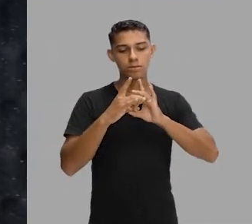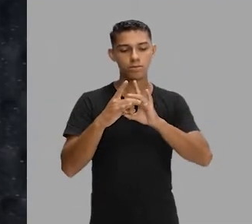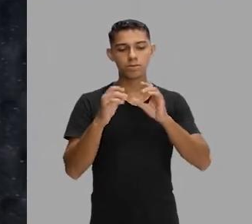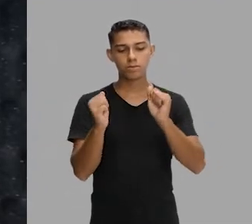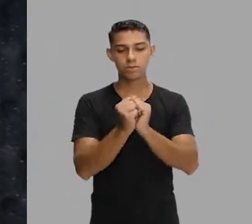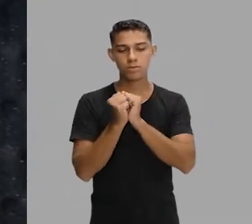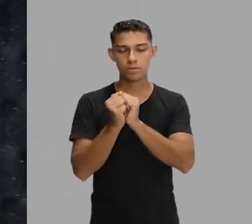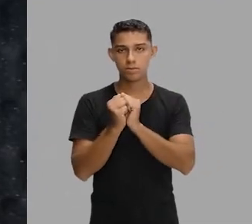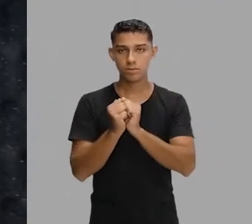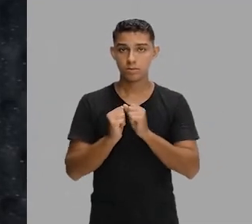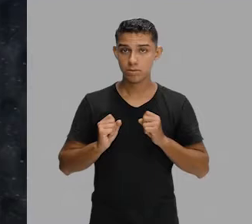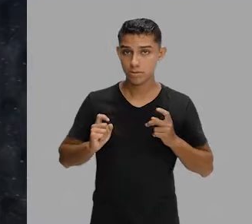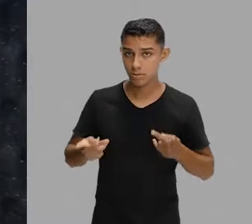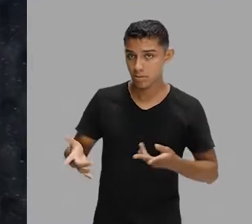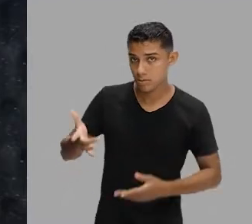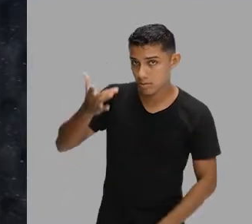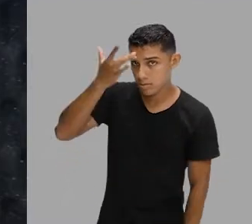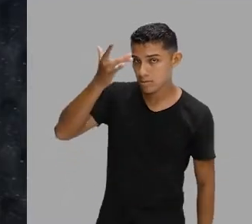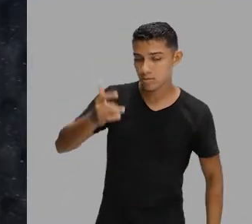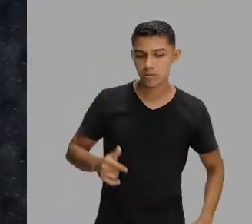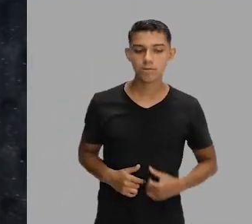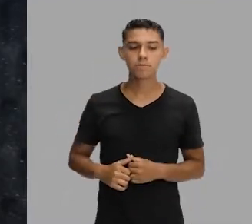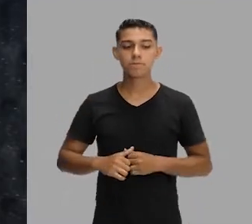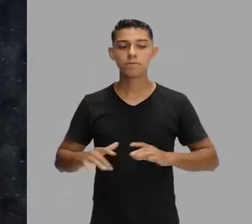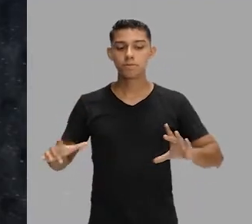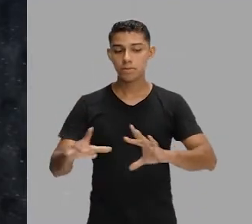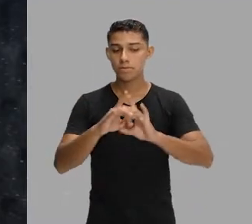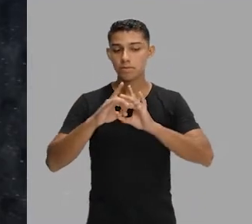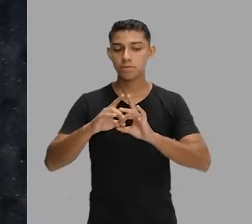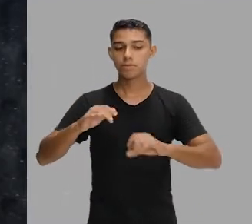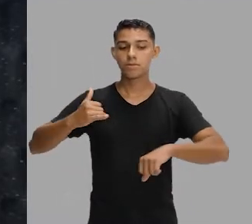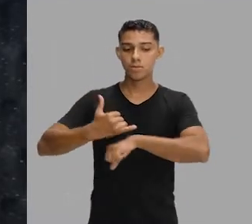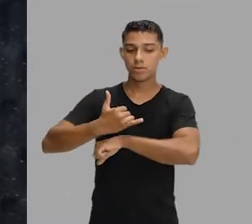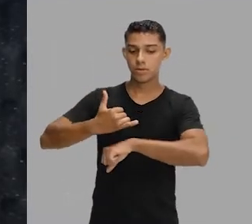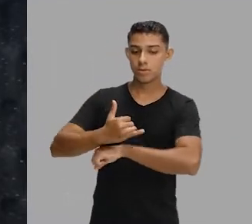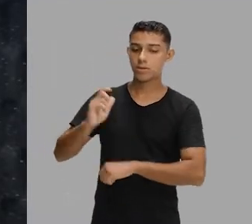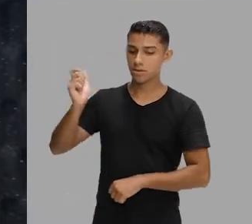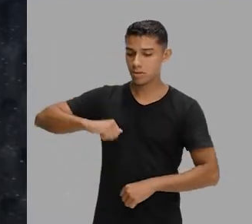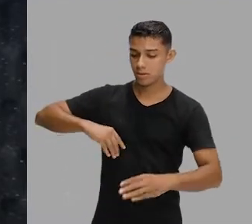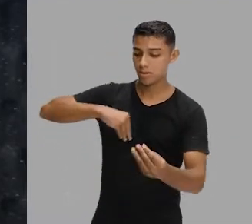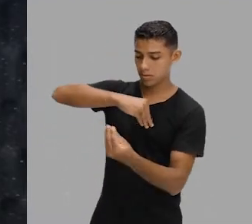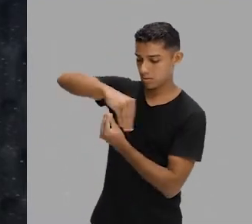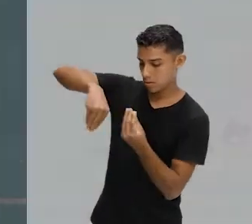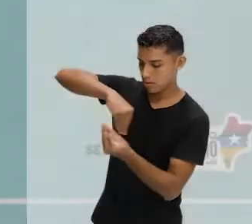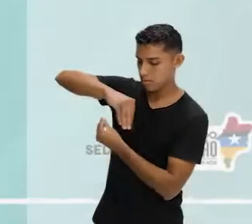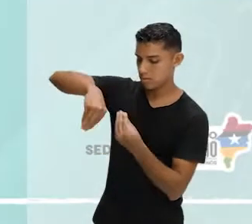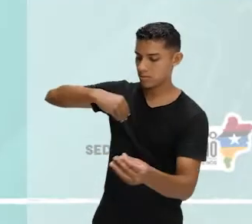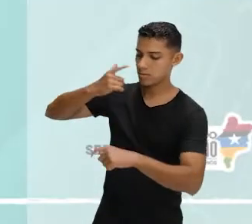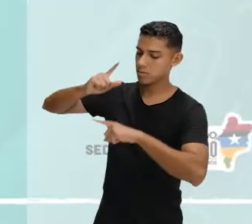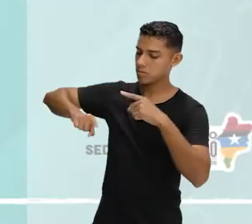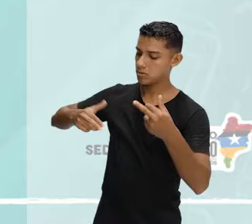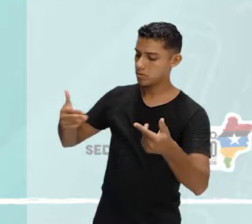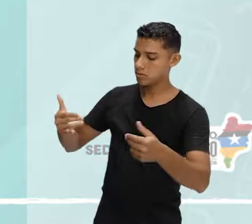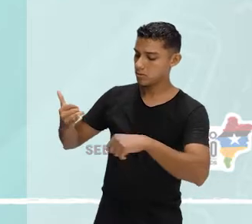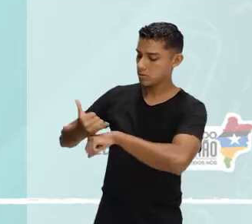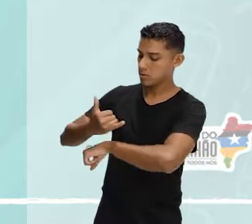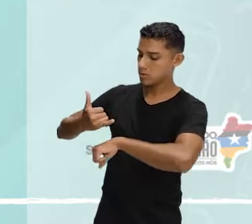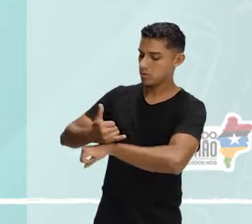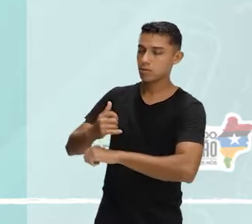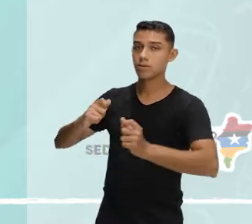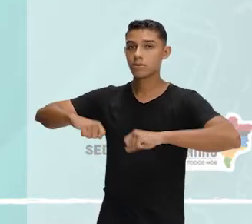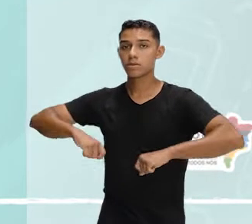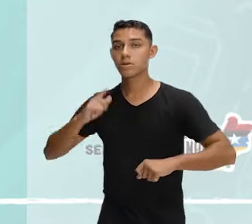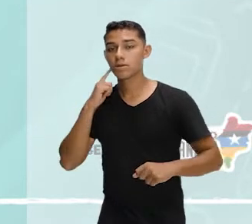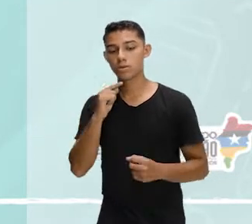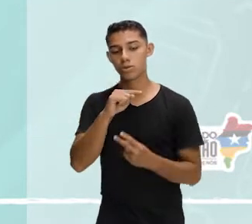Show? As ligas metálicas, como eu já falei, são misturas. Então, são materiais com propriedades metálicas que